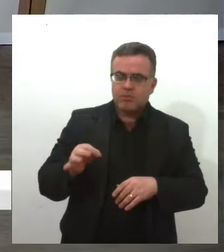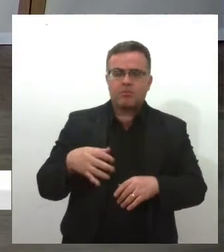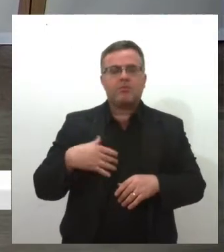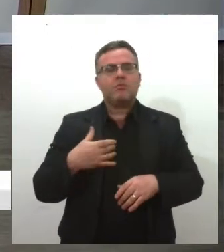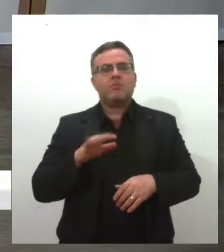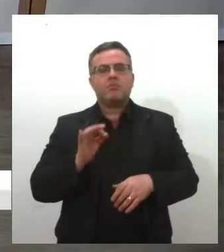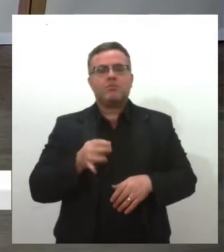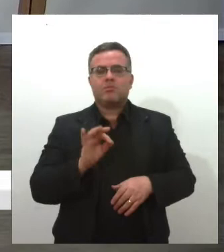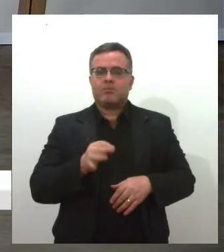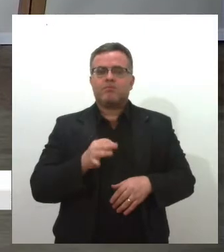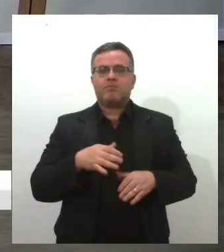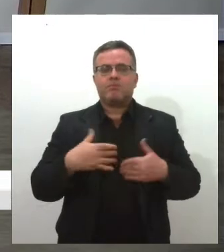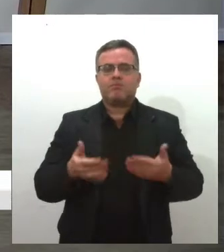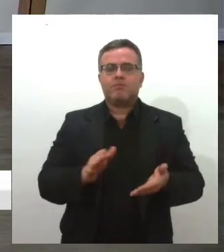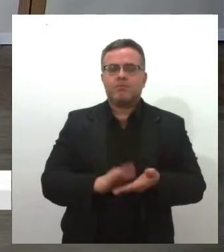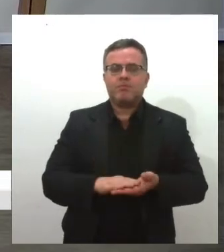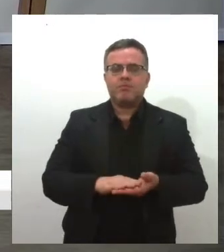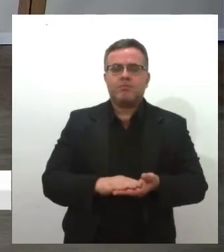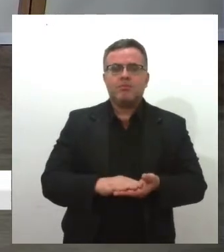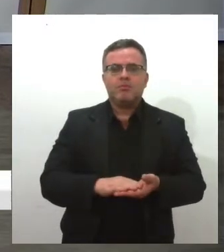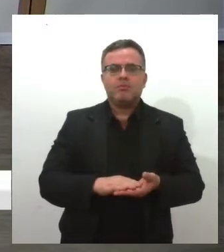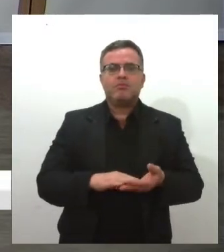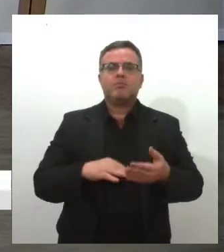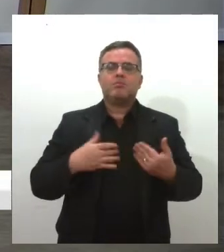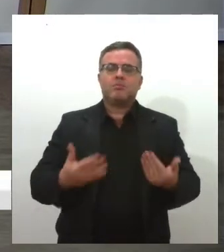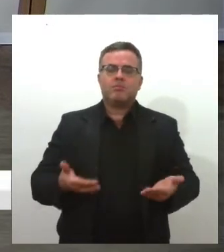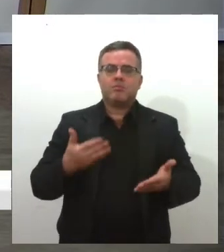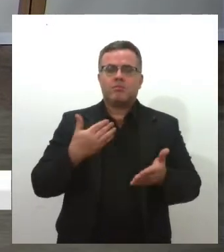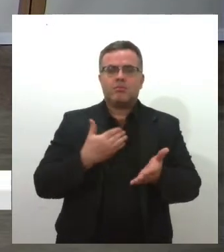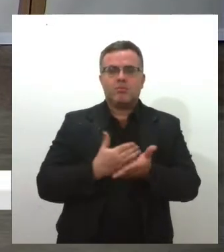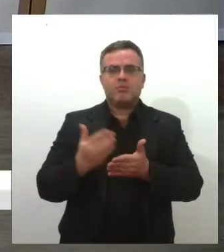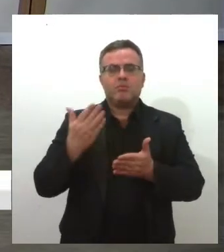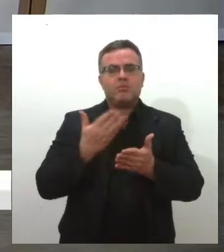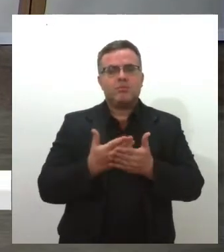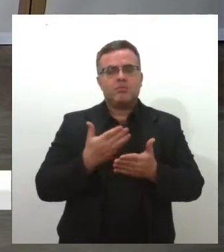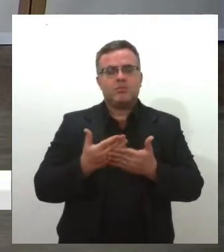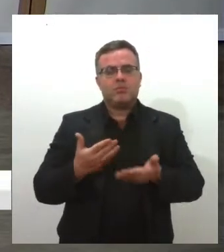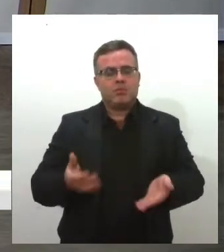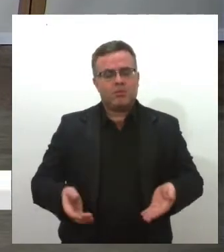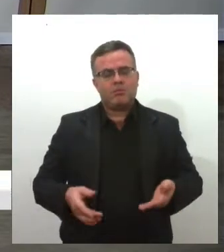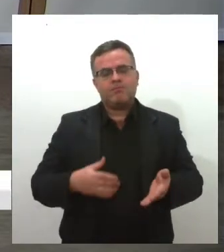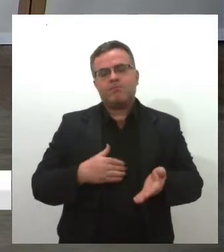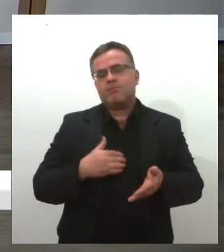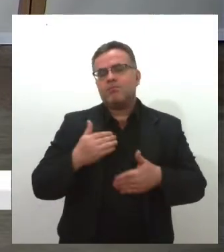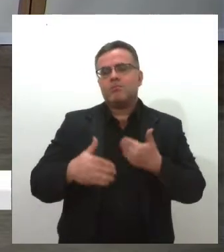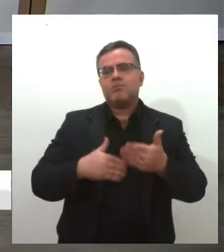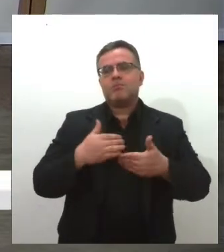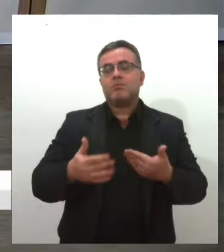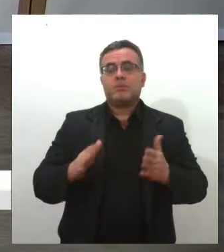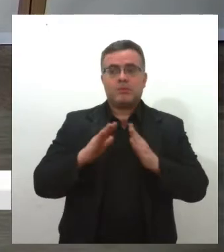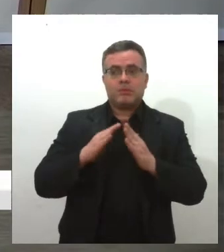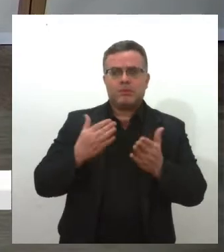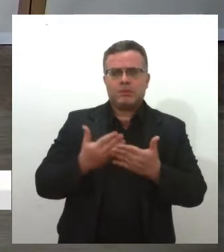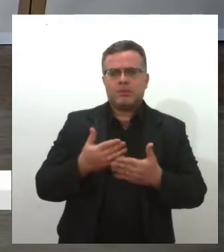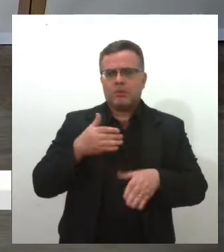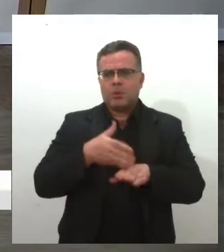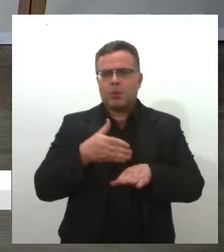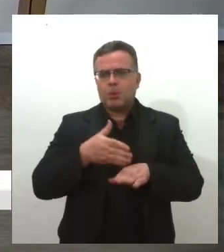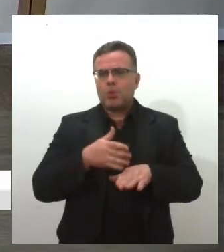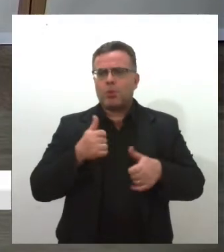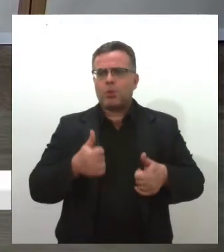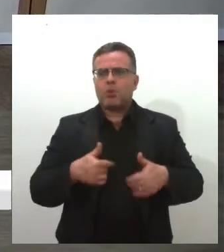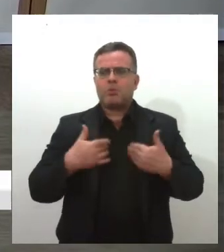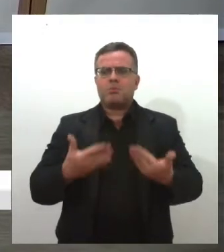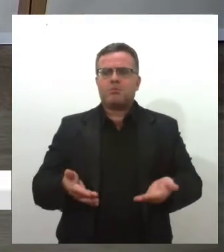Isso. Elas chegaram a estudar em escola e eu vinha numa mudança profunda até dos meus rumos profissionais